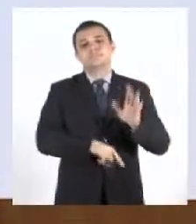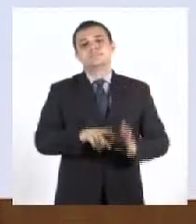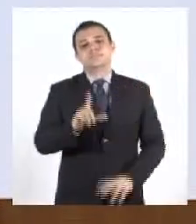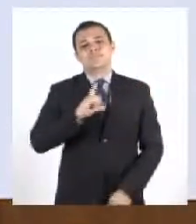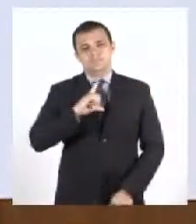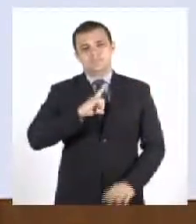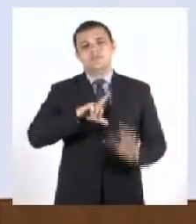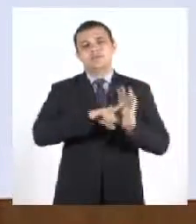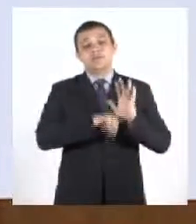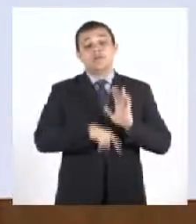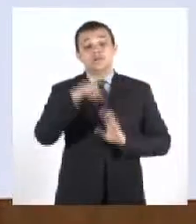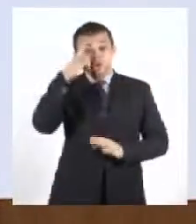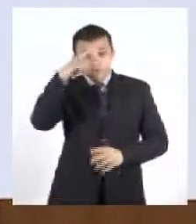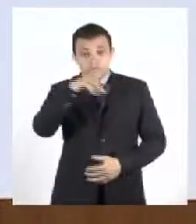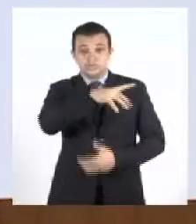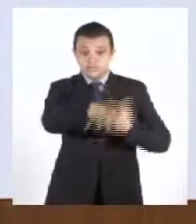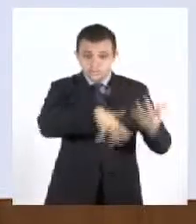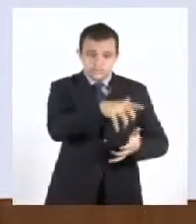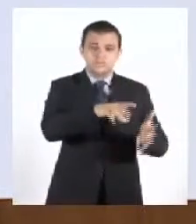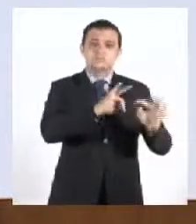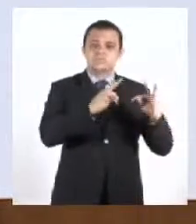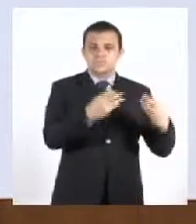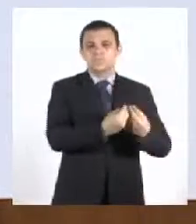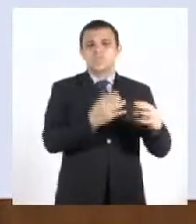os seus dias descontados.